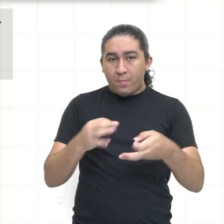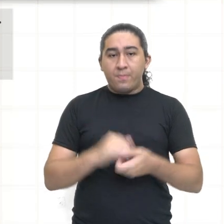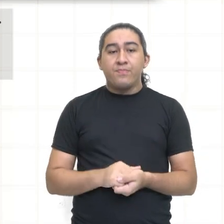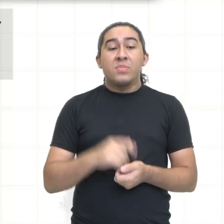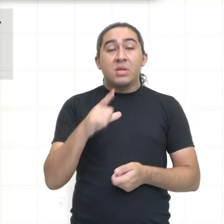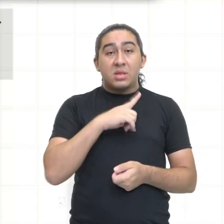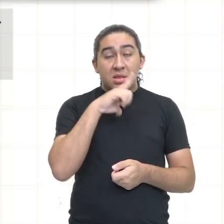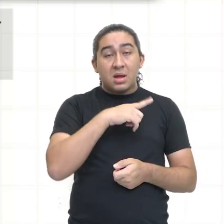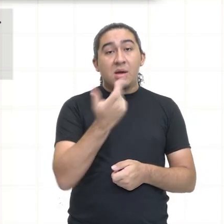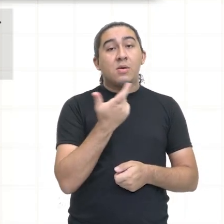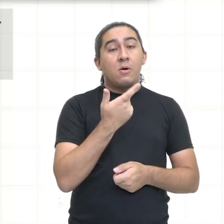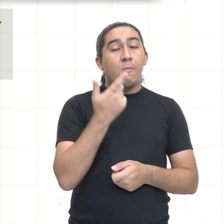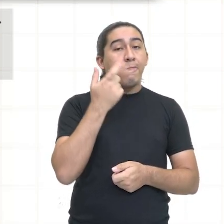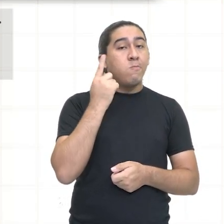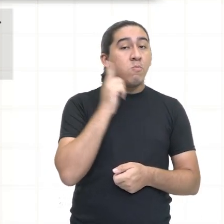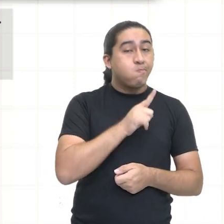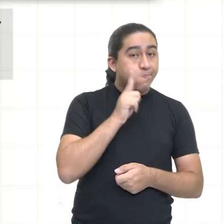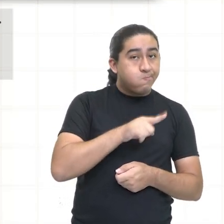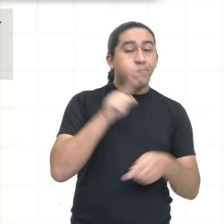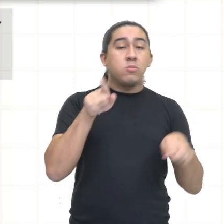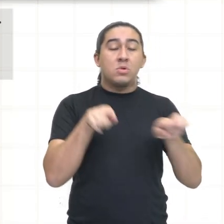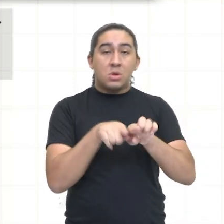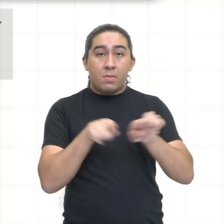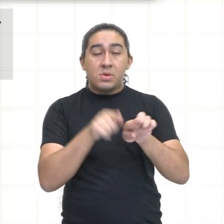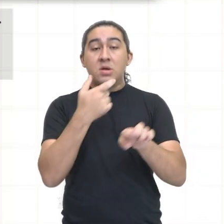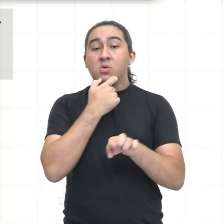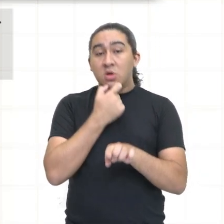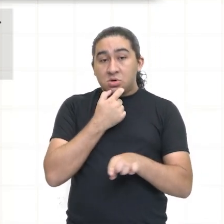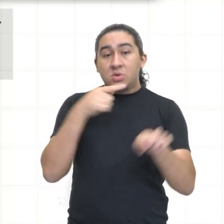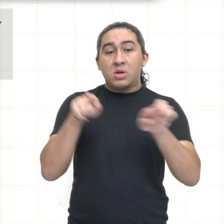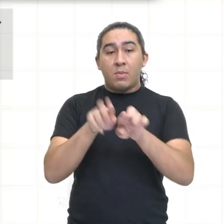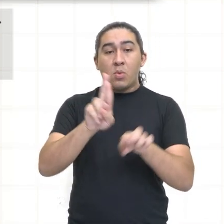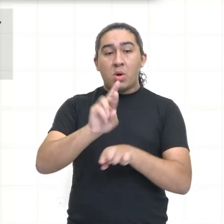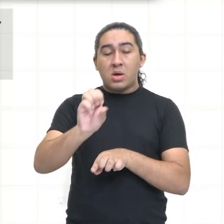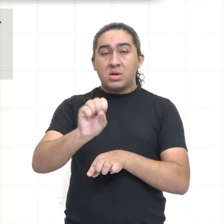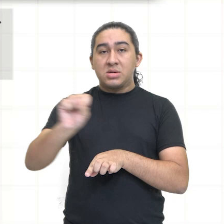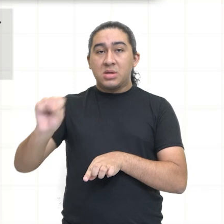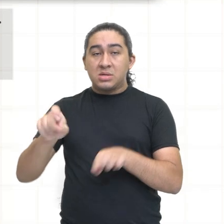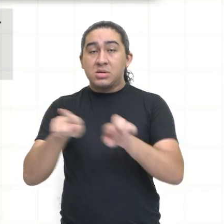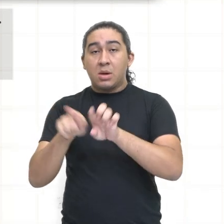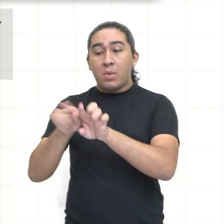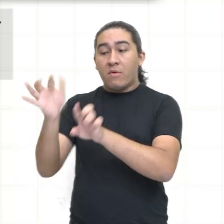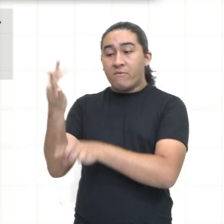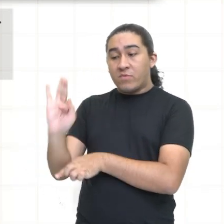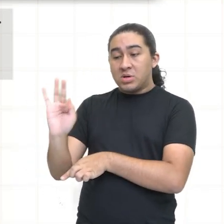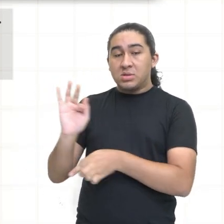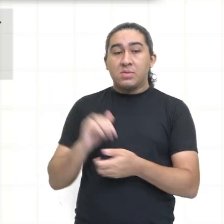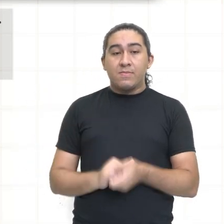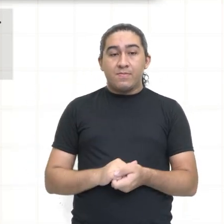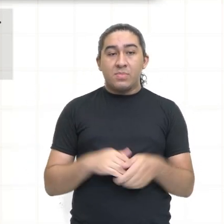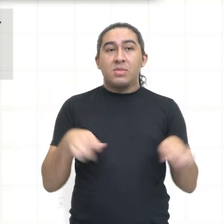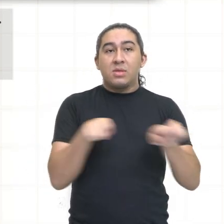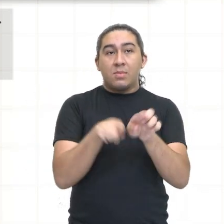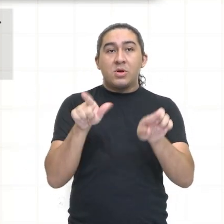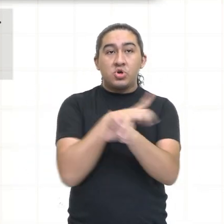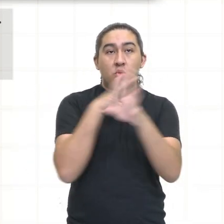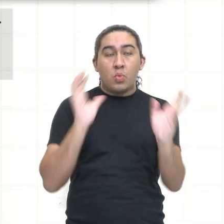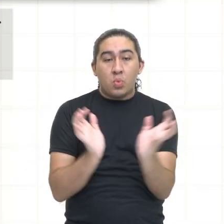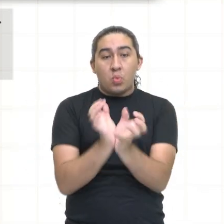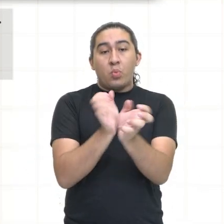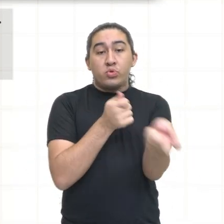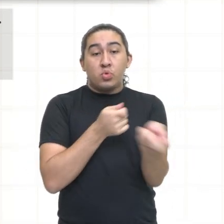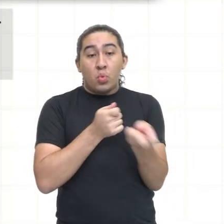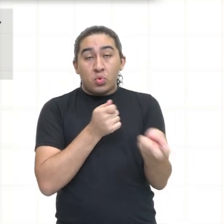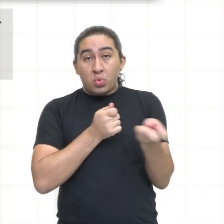Unidos, Reino Unido, União Soviética e França, e também havia o Conselho de